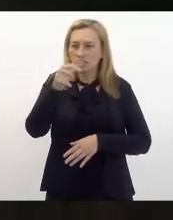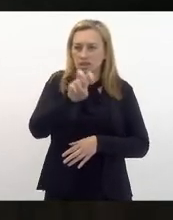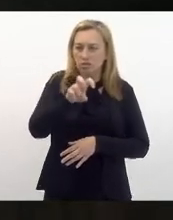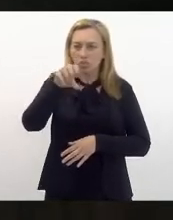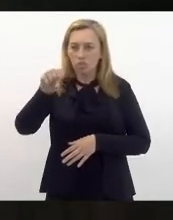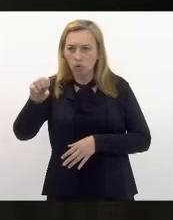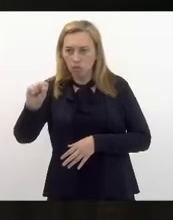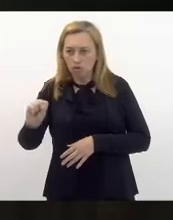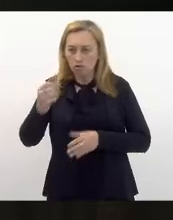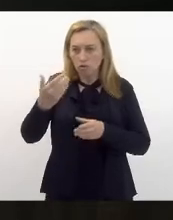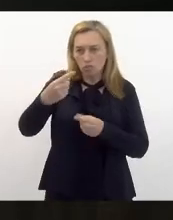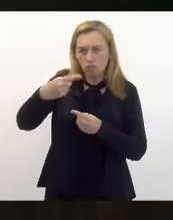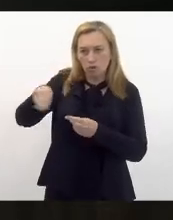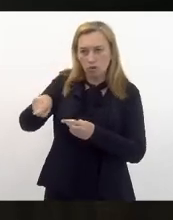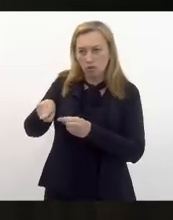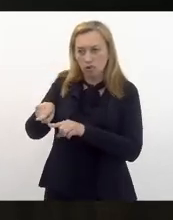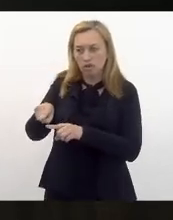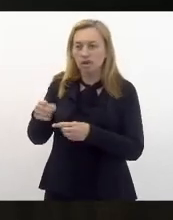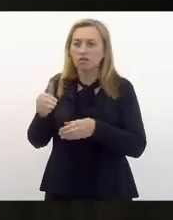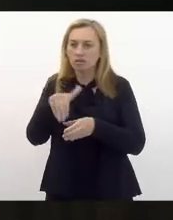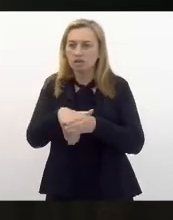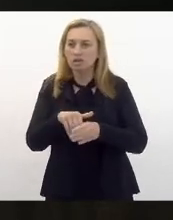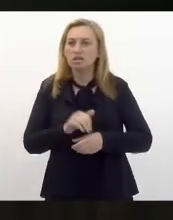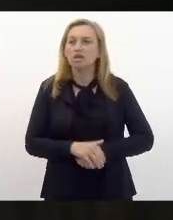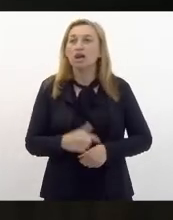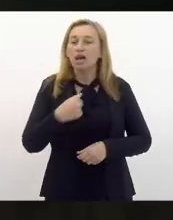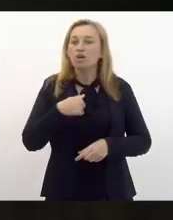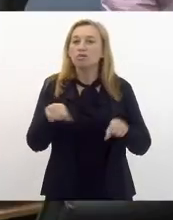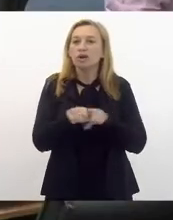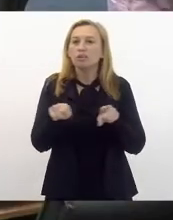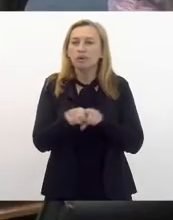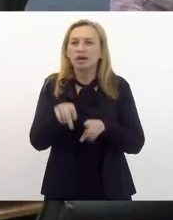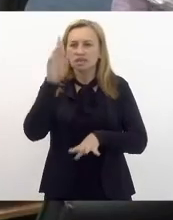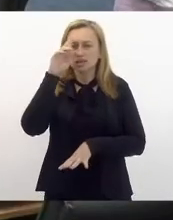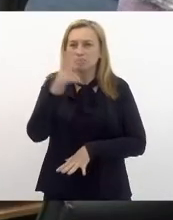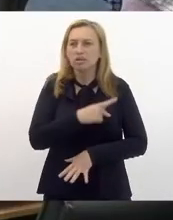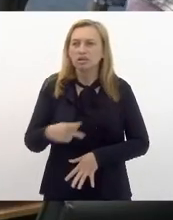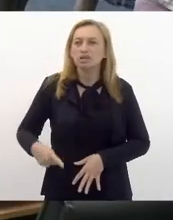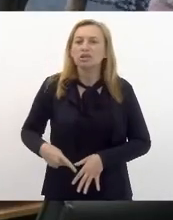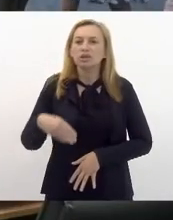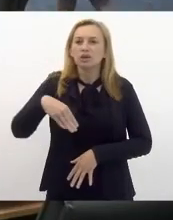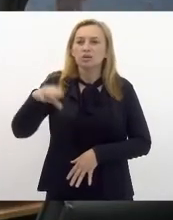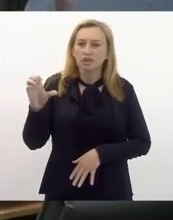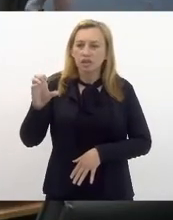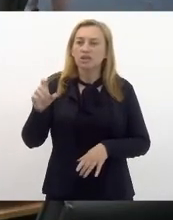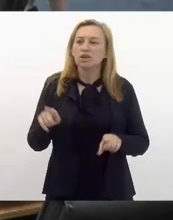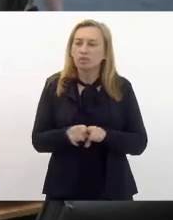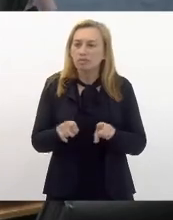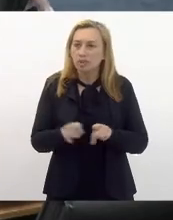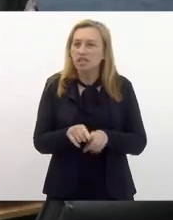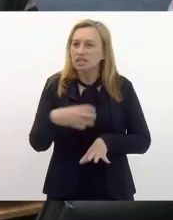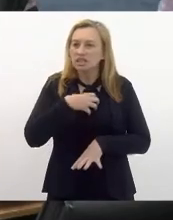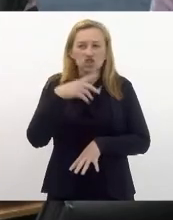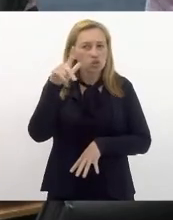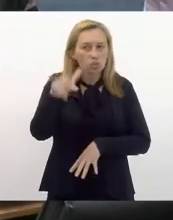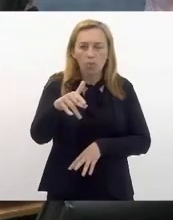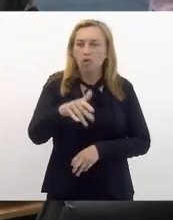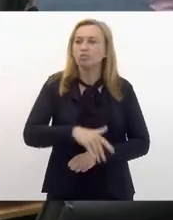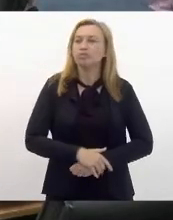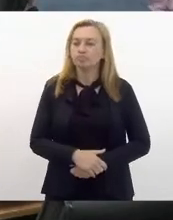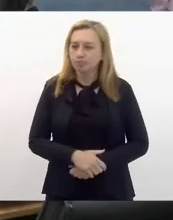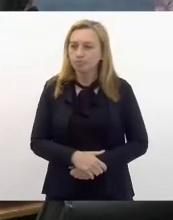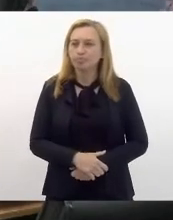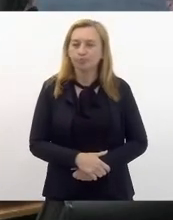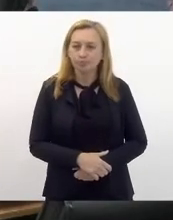votação contrário pedir a mesa Aí eu também presidenta Eu também Carlos minc no mesmo sentido